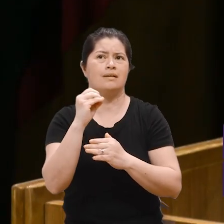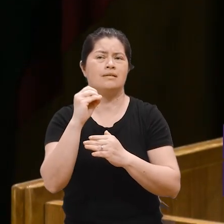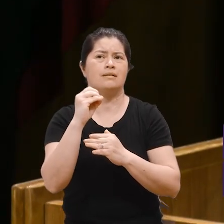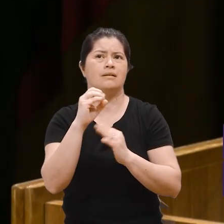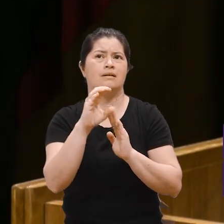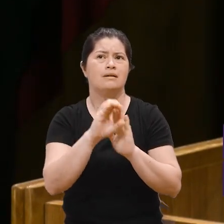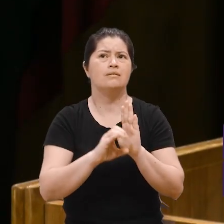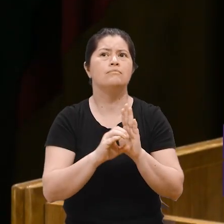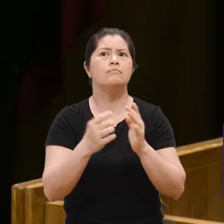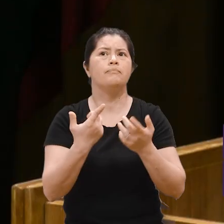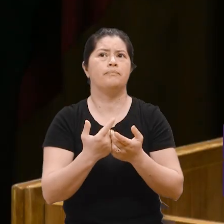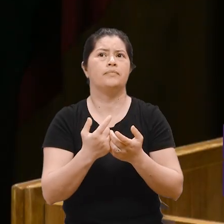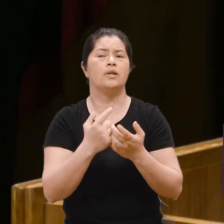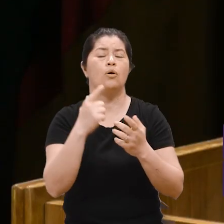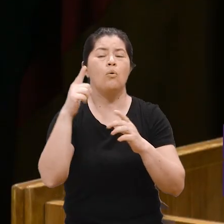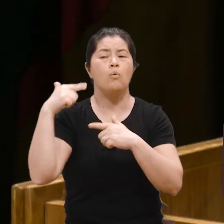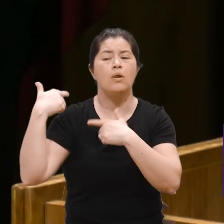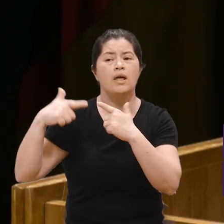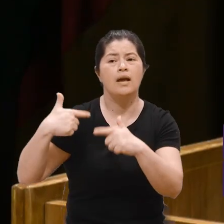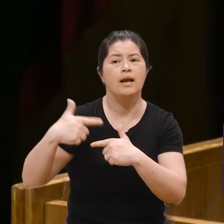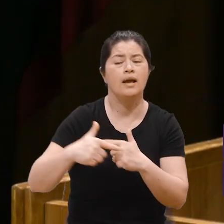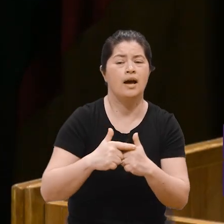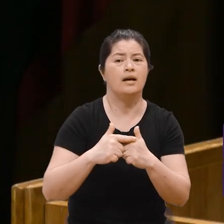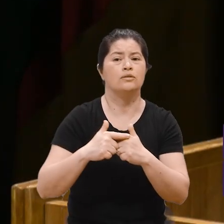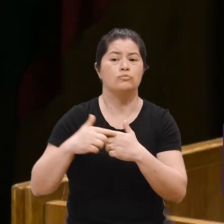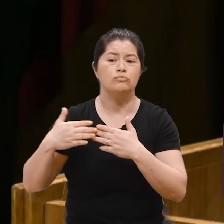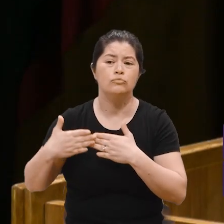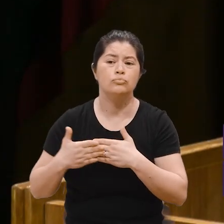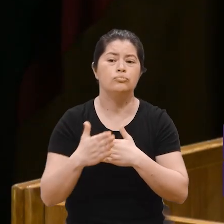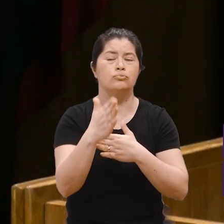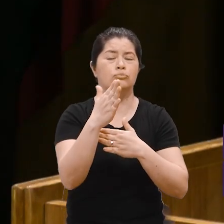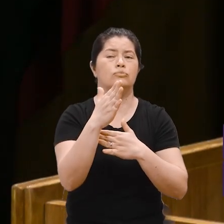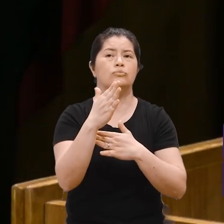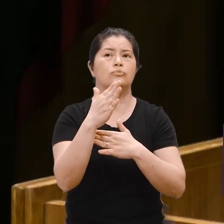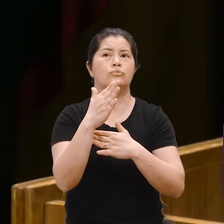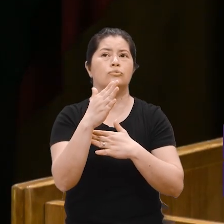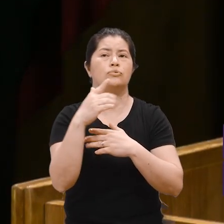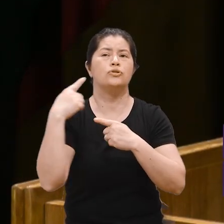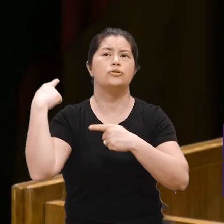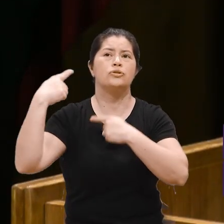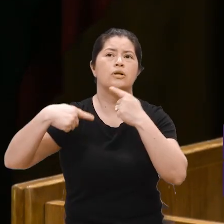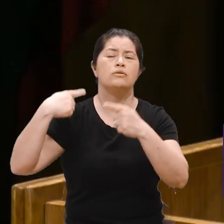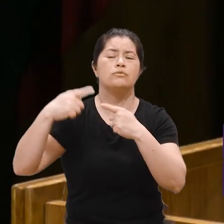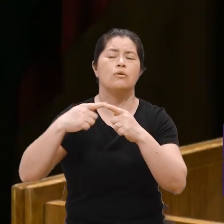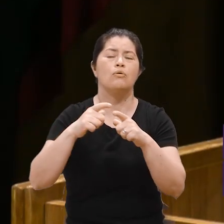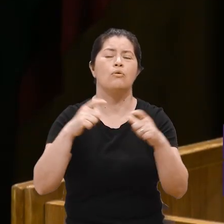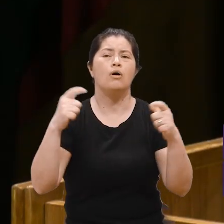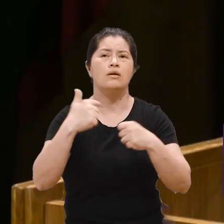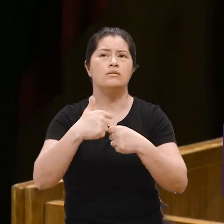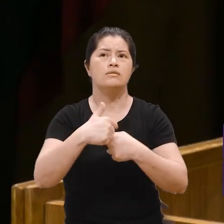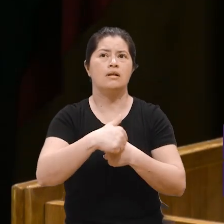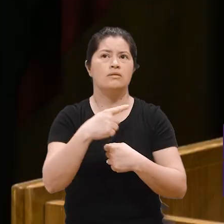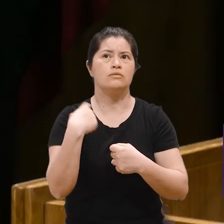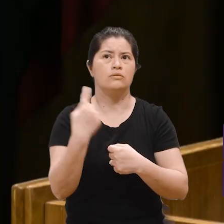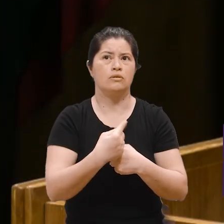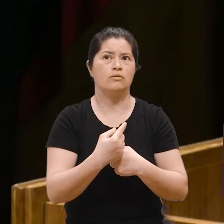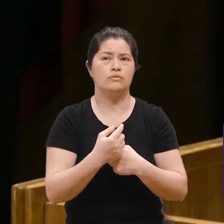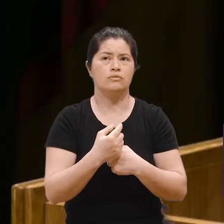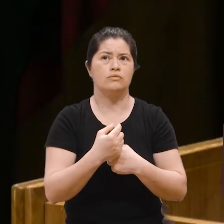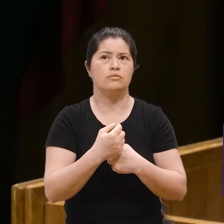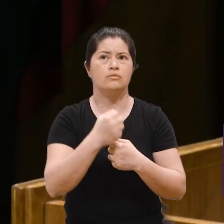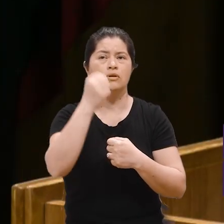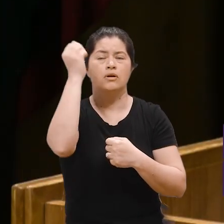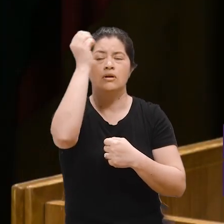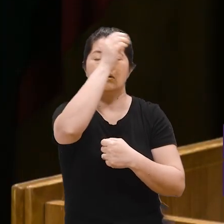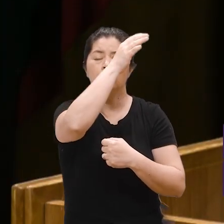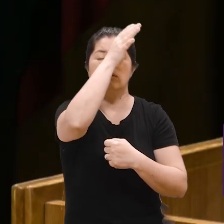uma celebração à altura de um legado que atravessa gerações e que tanto engrandece a nossa cidade. Adiló de Domênico,